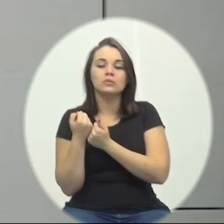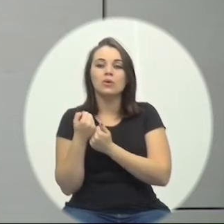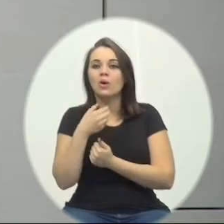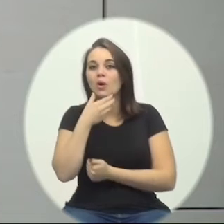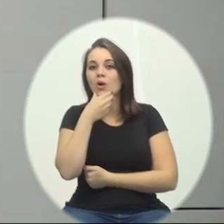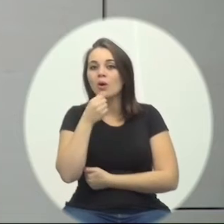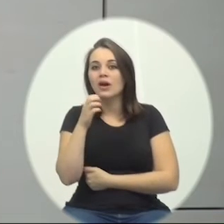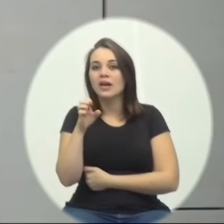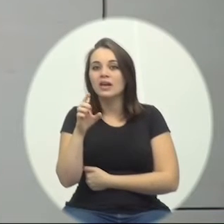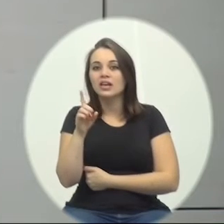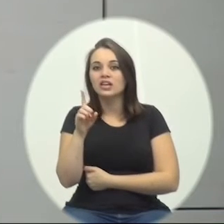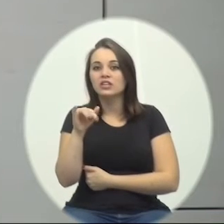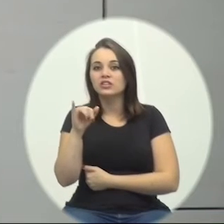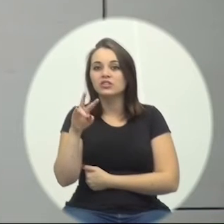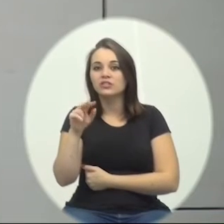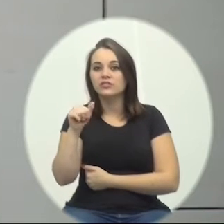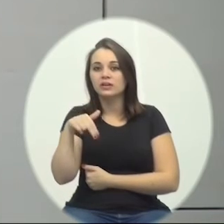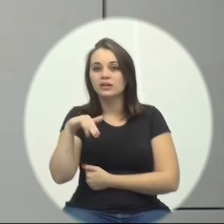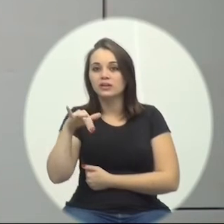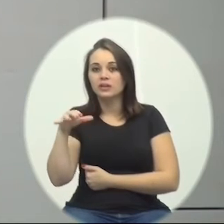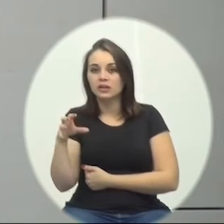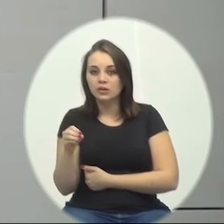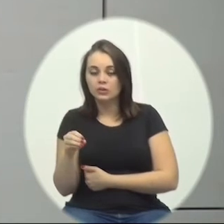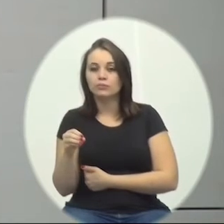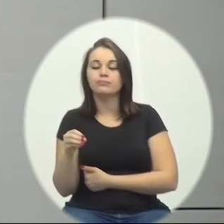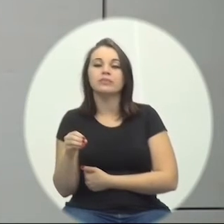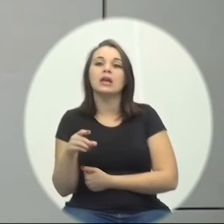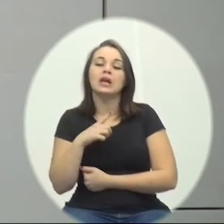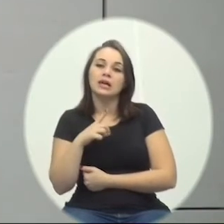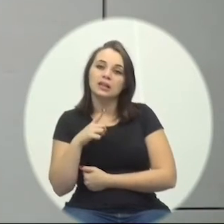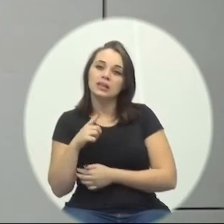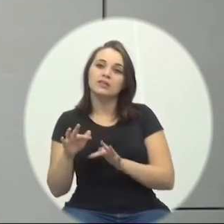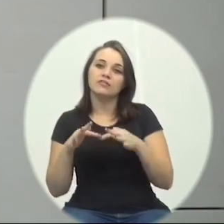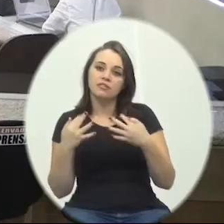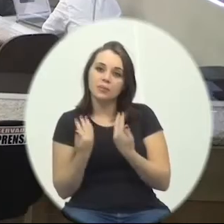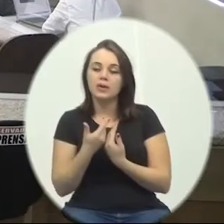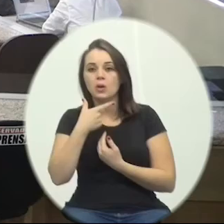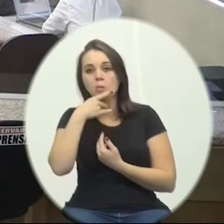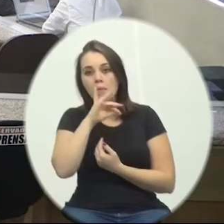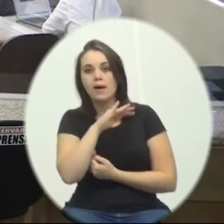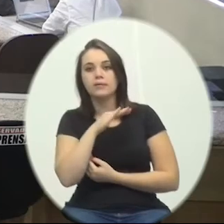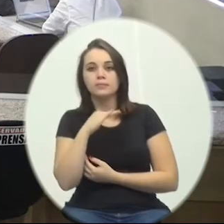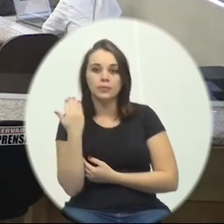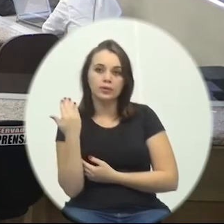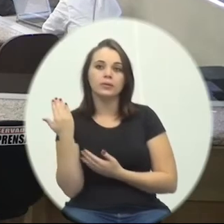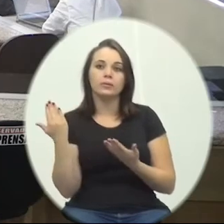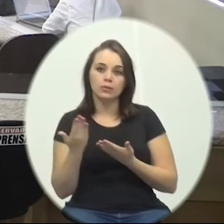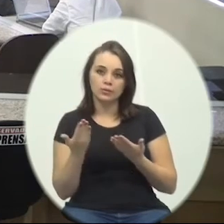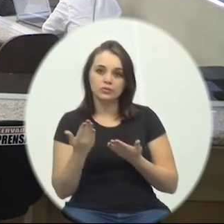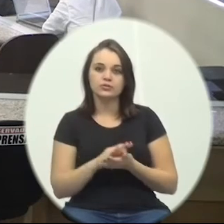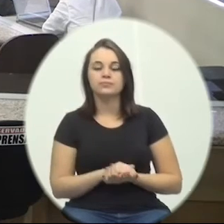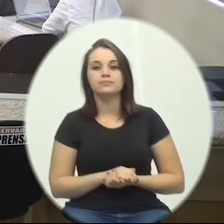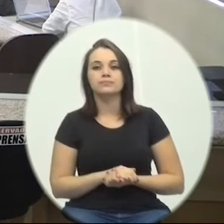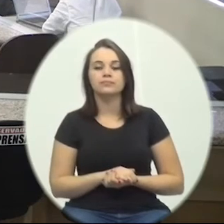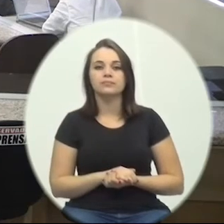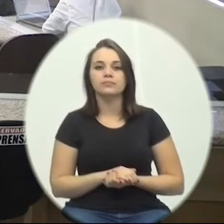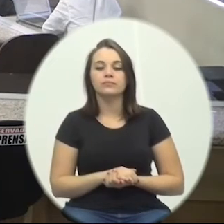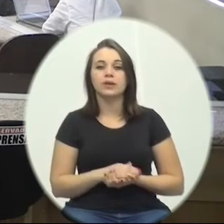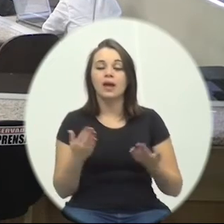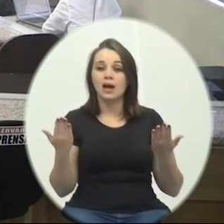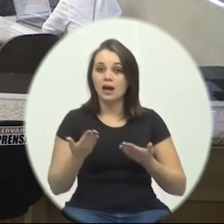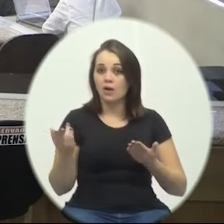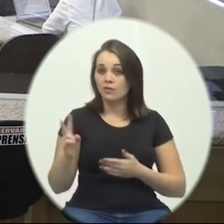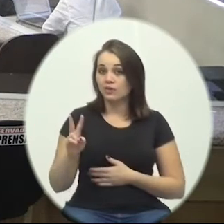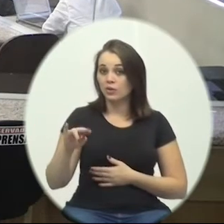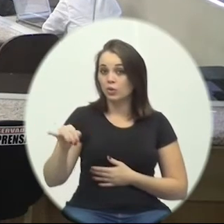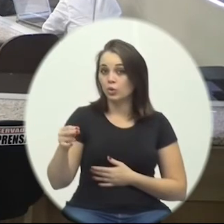Edivânio Manente, que faleceu, o pai dele, Pedro Manente. Será atendido em plano, excelência. Com a palavra, o vereador Juarez de